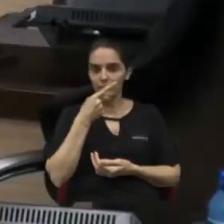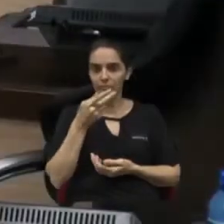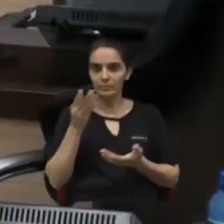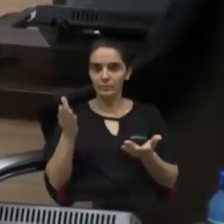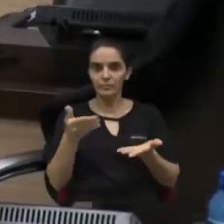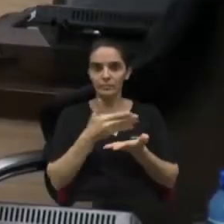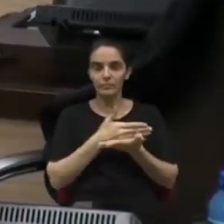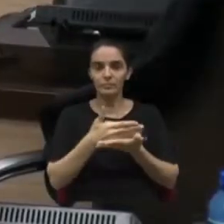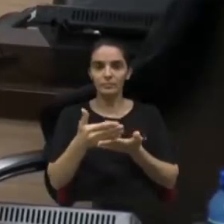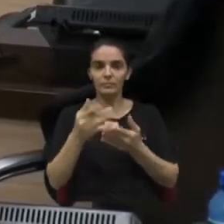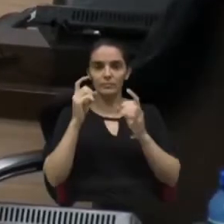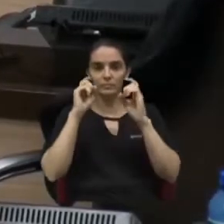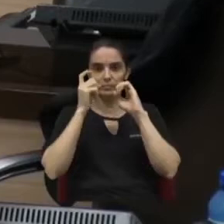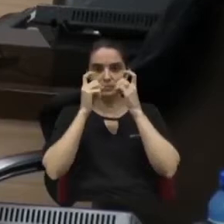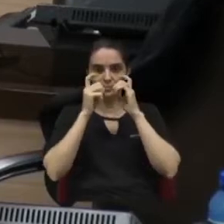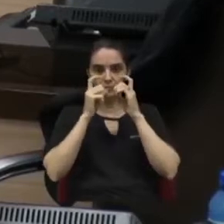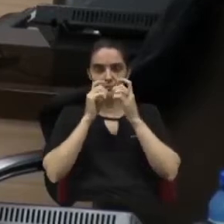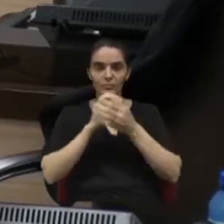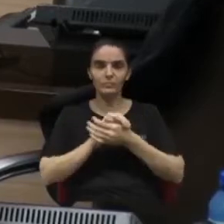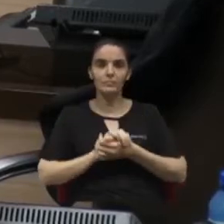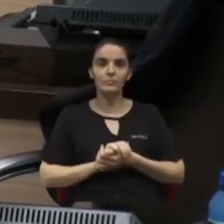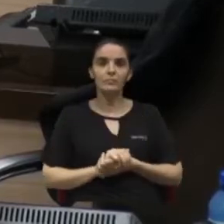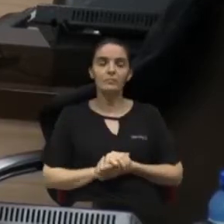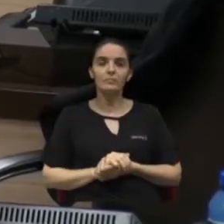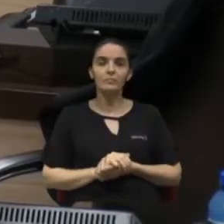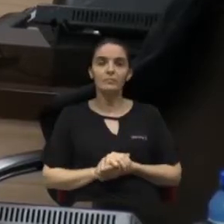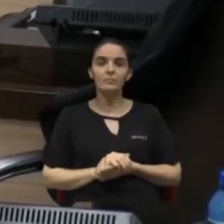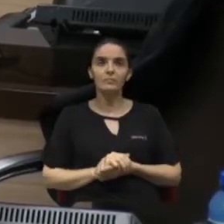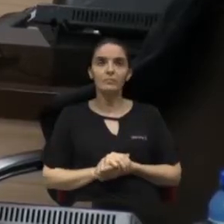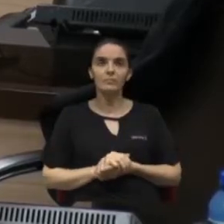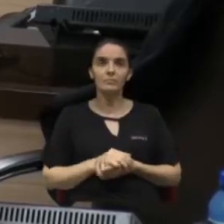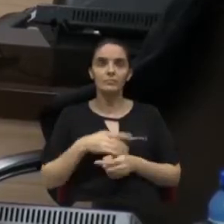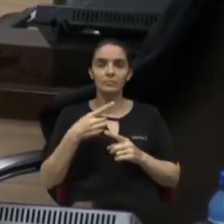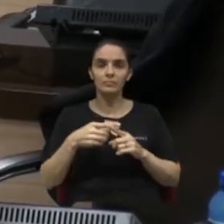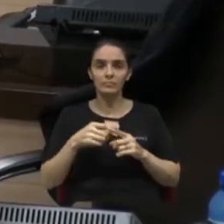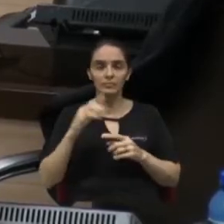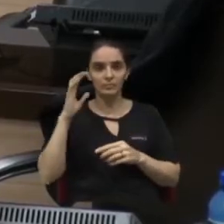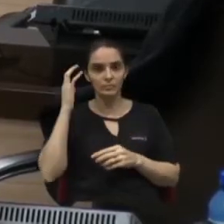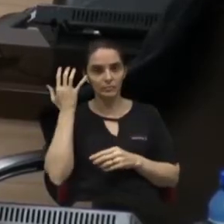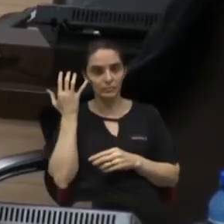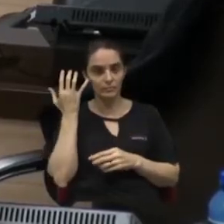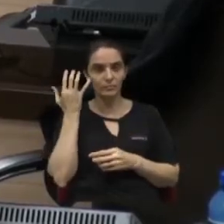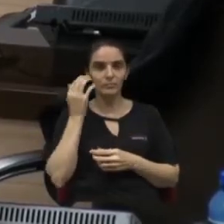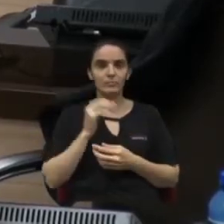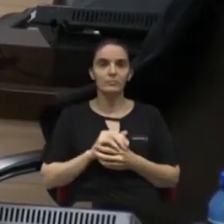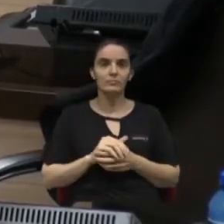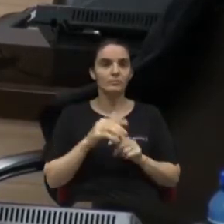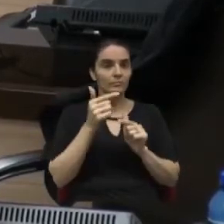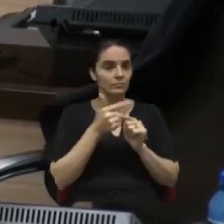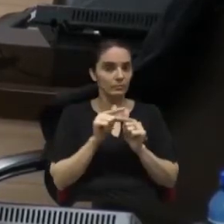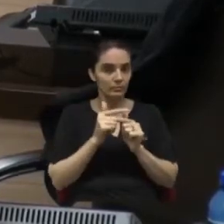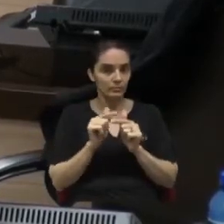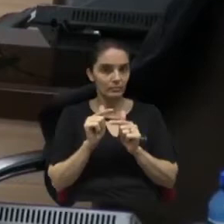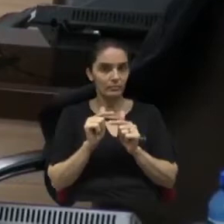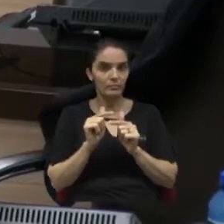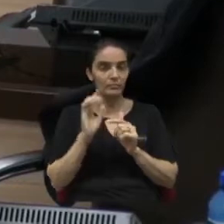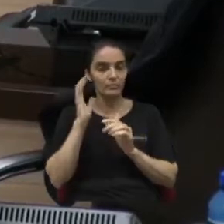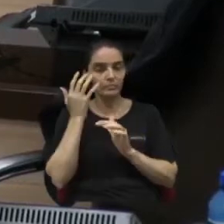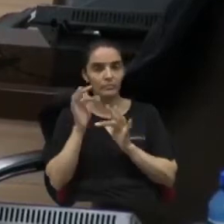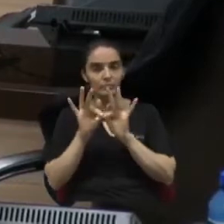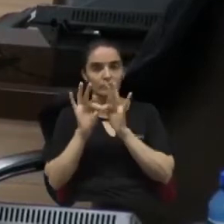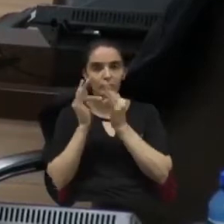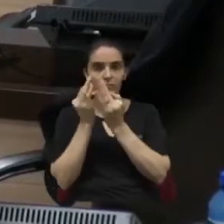de sessão, presidente, acerca de algo que aconteceu, um problema que acometeu minha família